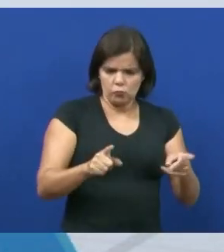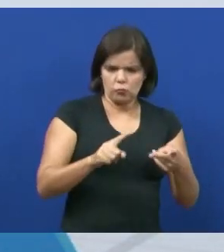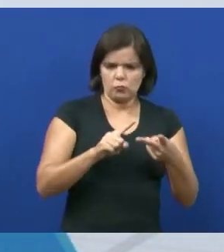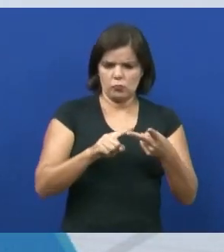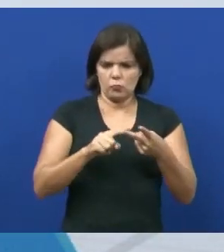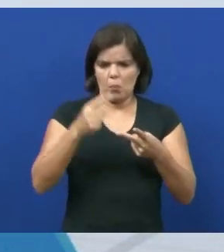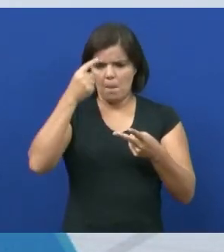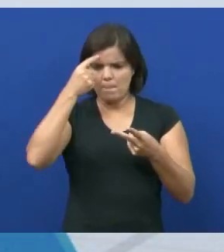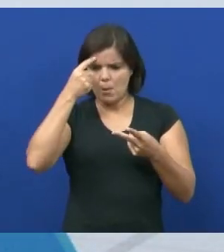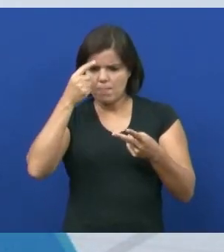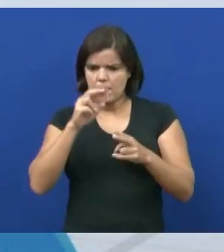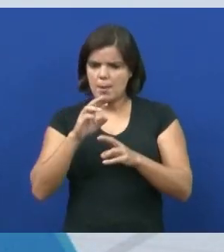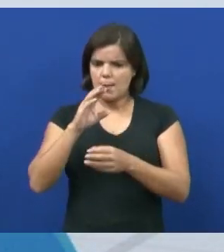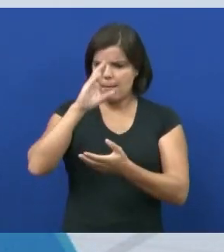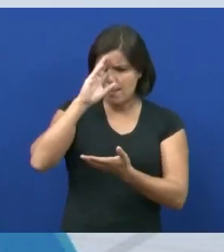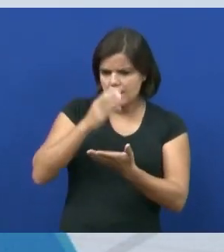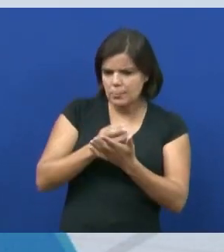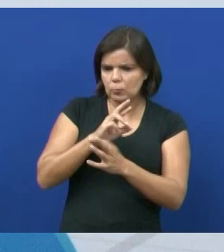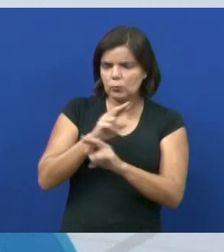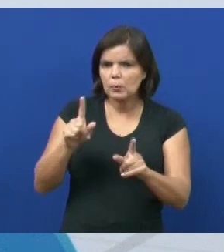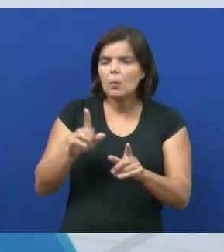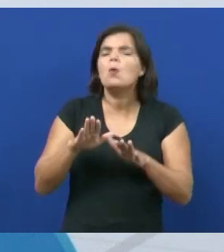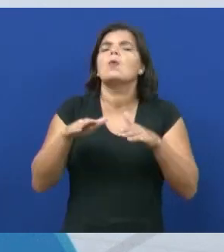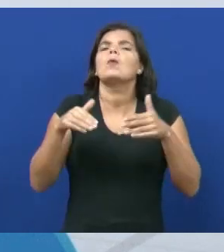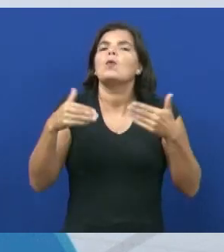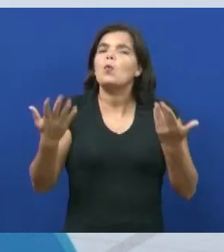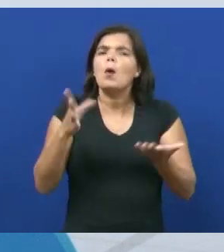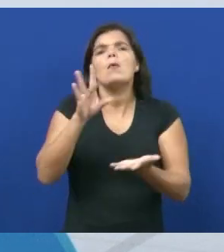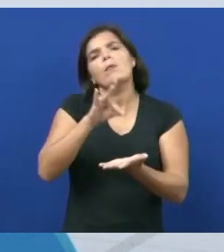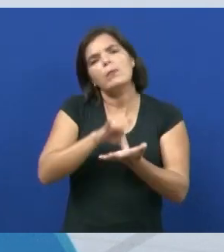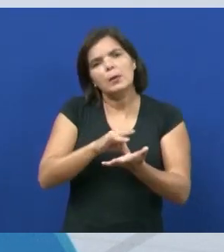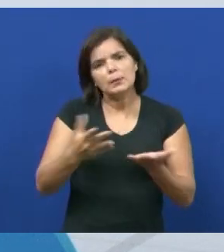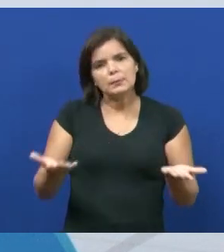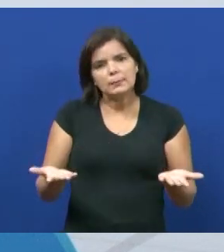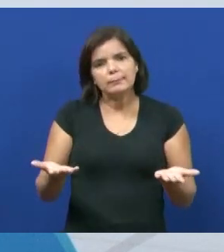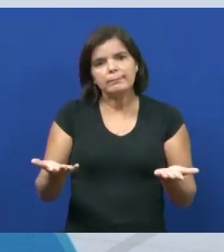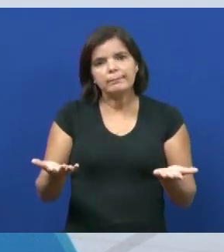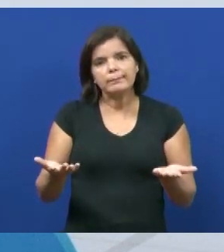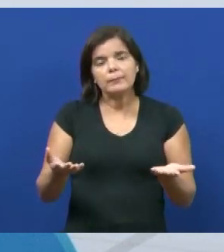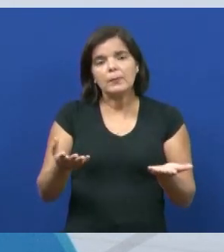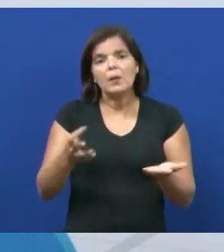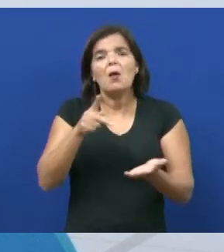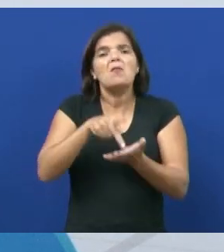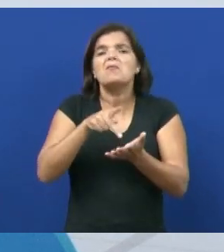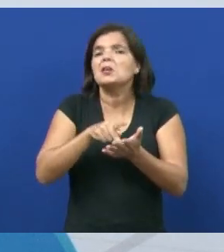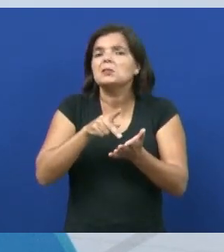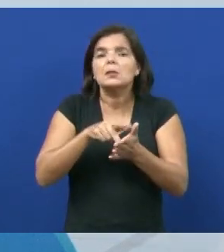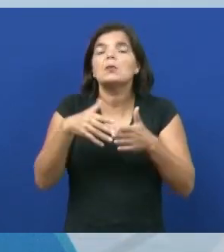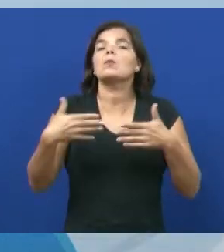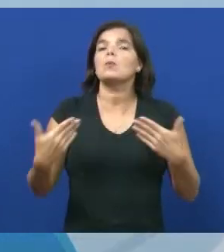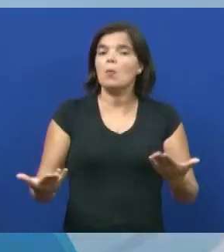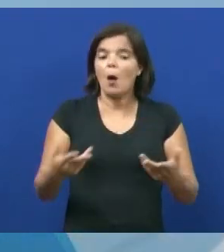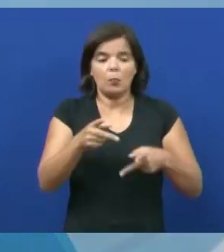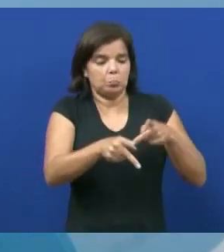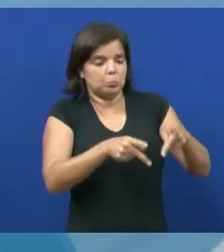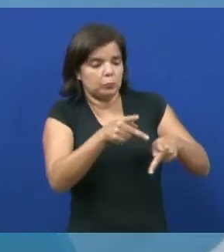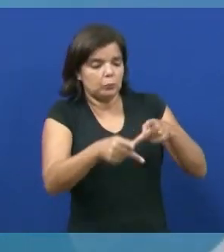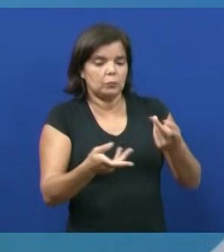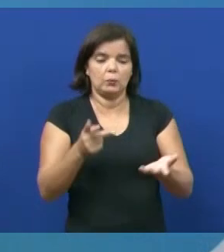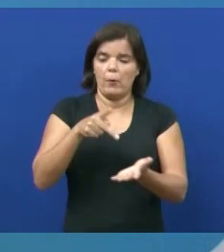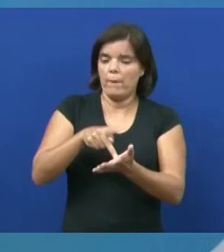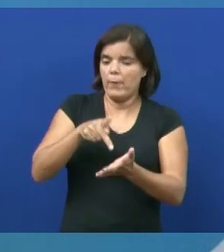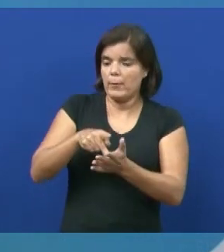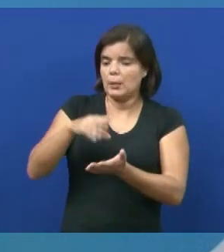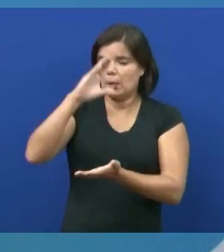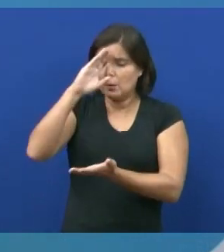com pensamentos e crenças diferentes, qual é o verdadeiro? Qual é o verdadeiro povo, a